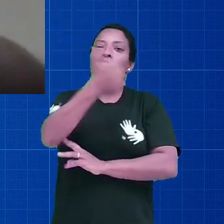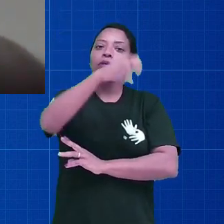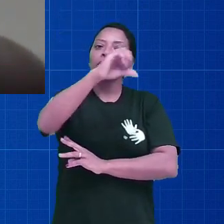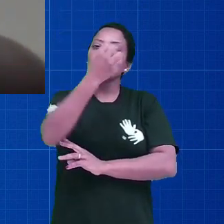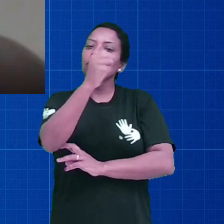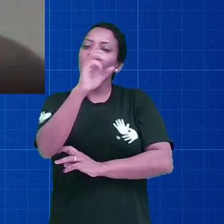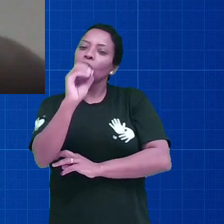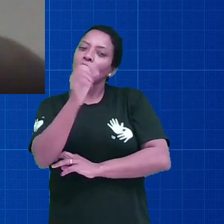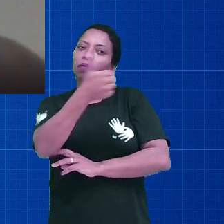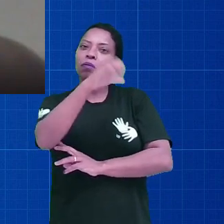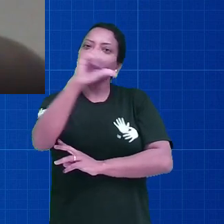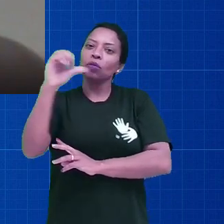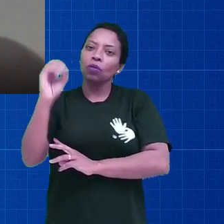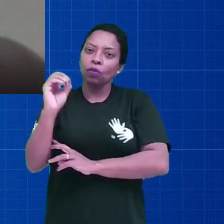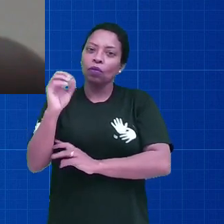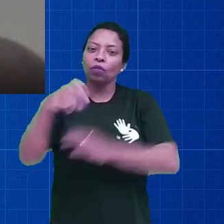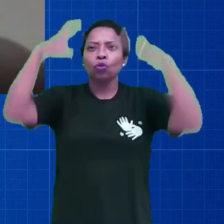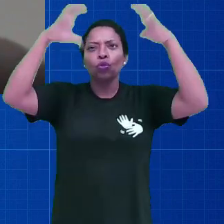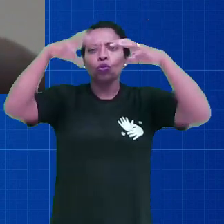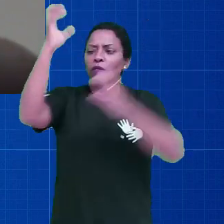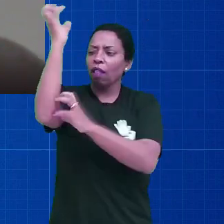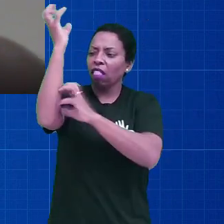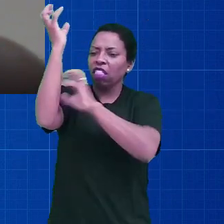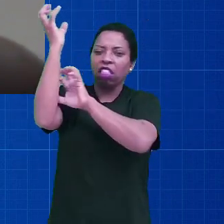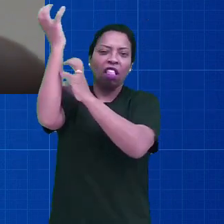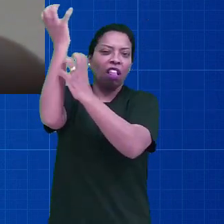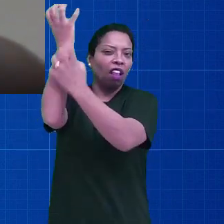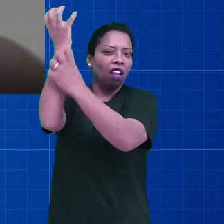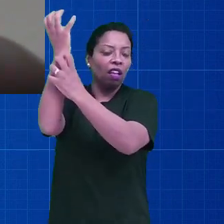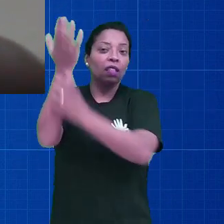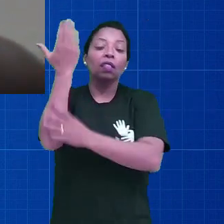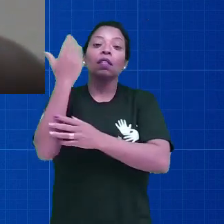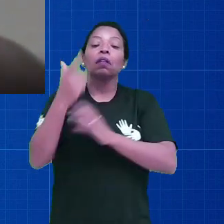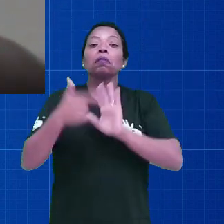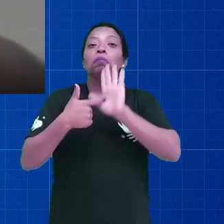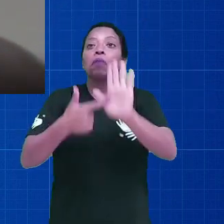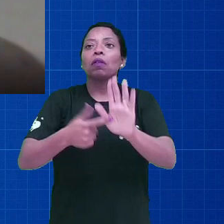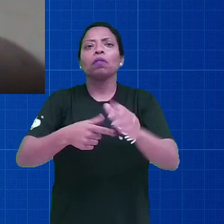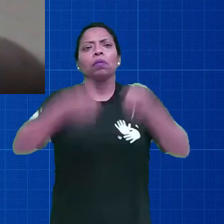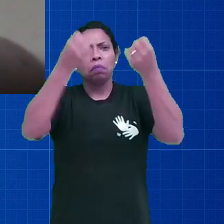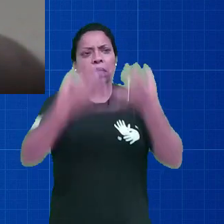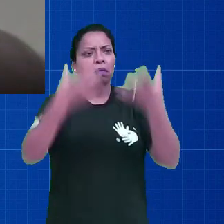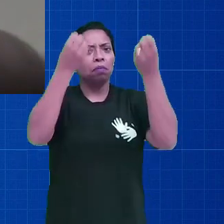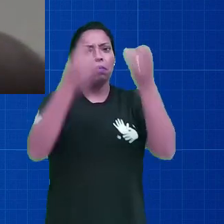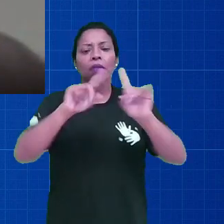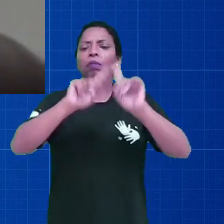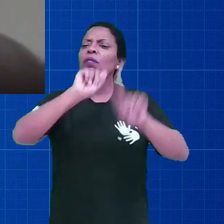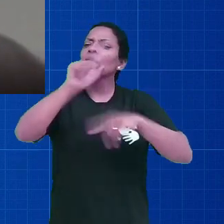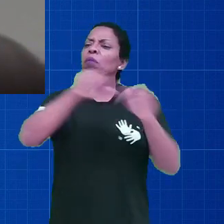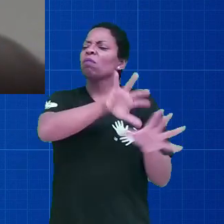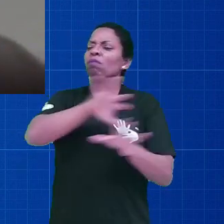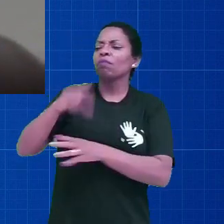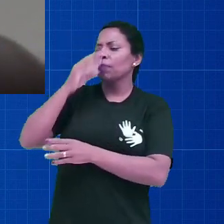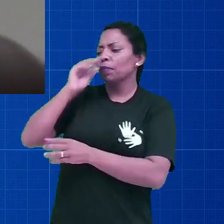A chuva ácida parece que é uma questão de moda, né? Daí depois pararam de falar de chuva ácida, né? A chuva ácida